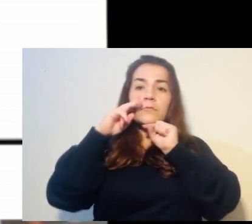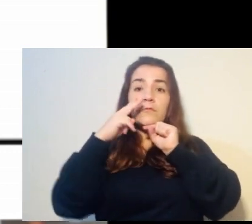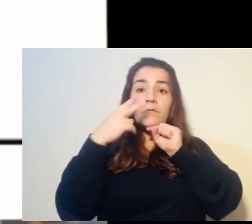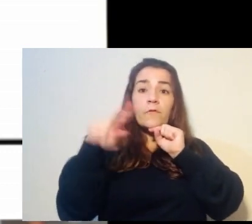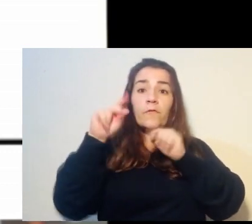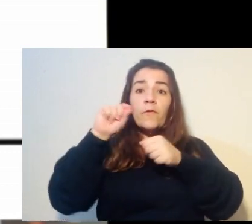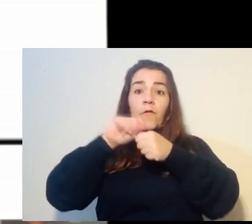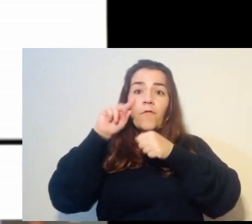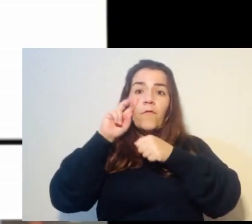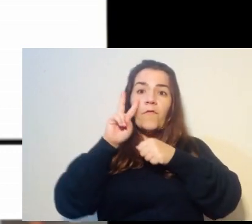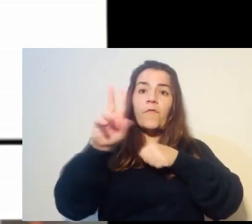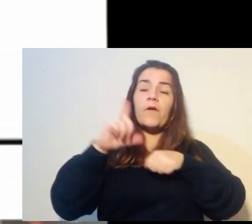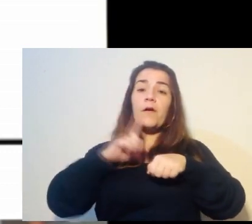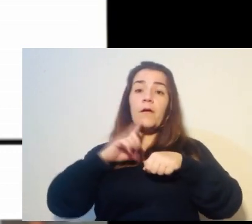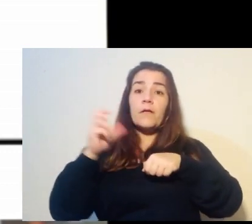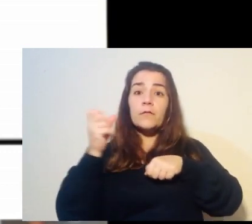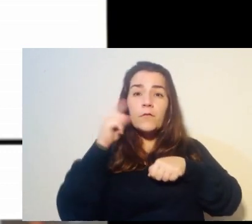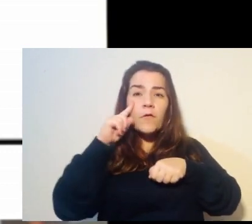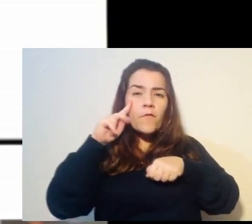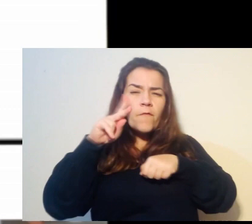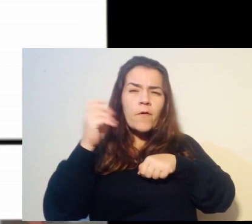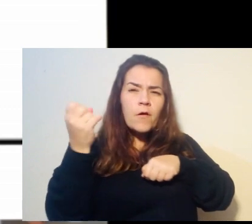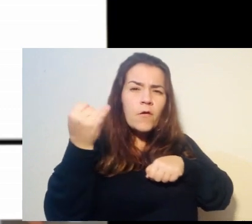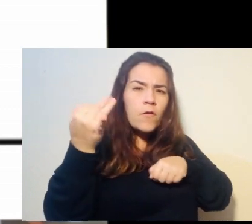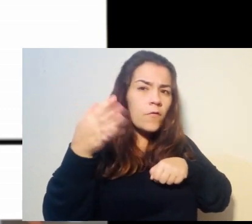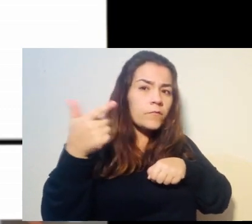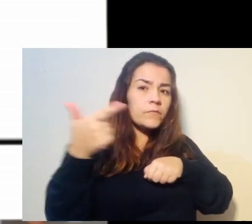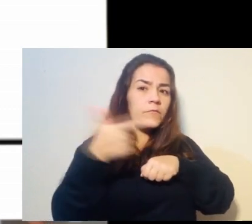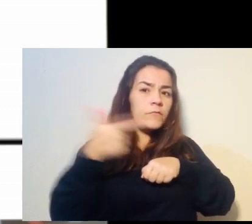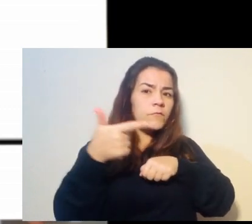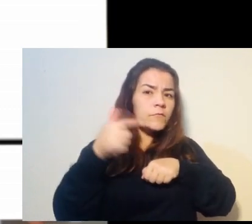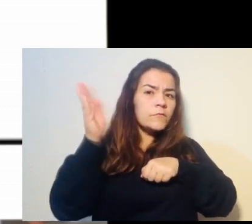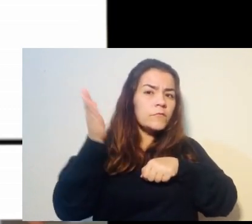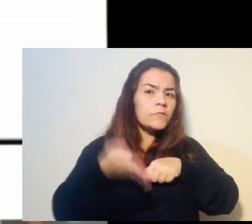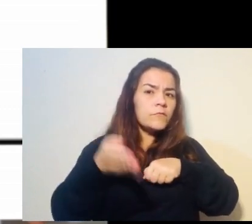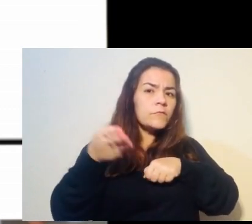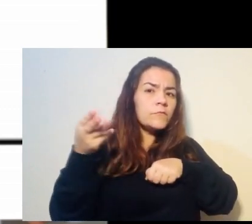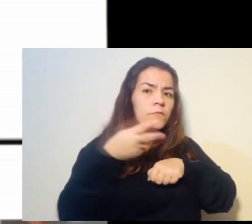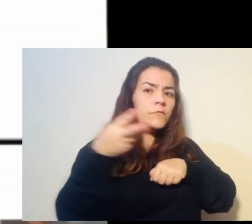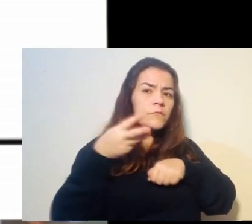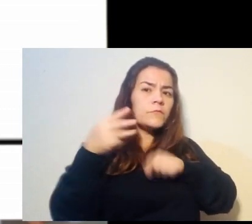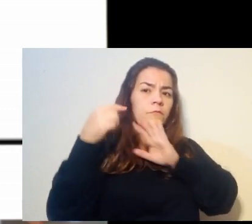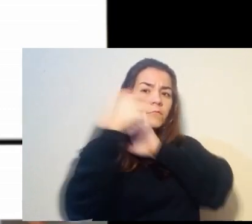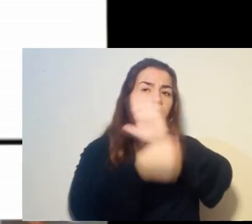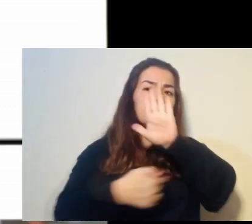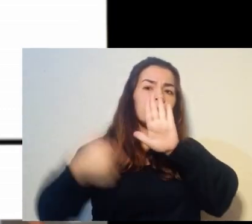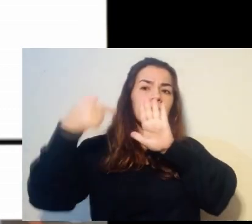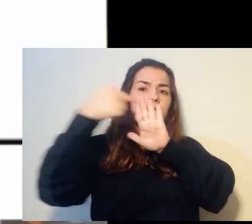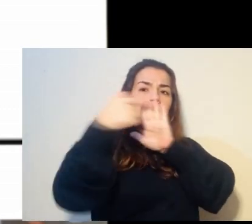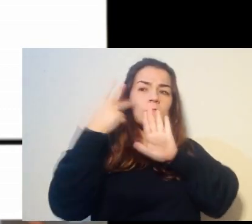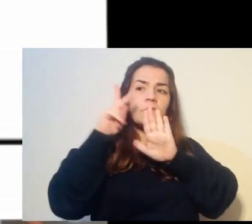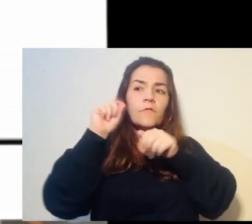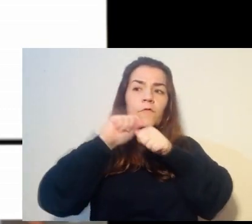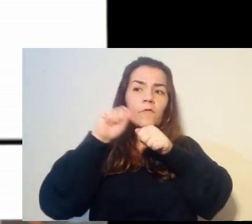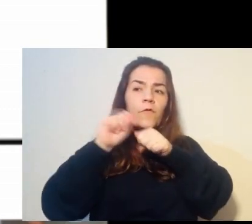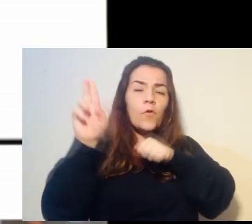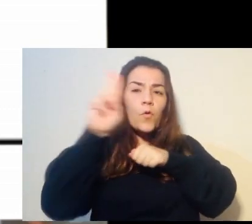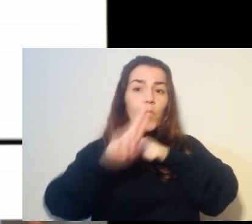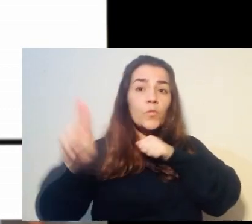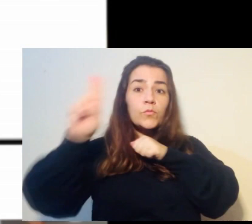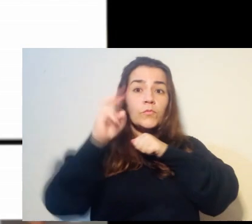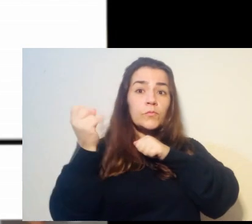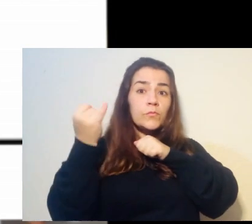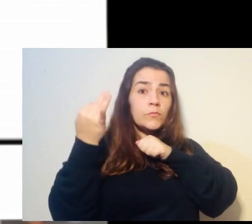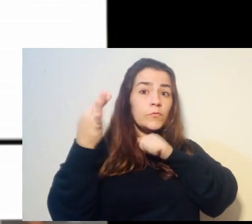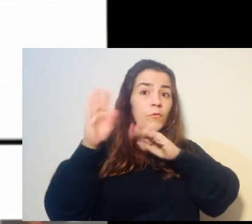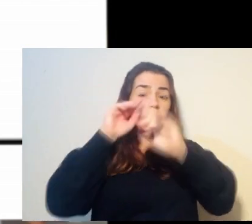fazer. E vocês podem ver que tem um cálculo feito aí, que é 2/3 do diâmetro. Então a gente vai usar esse cálculo,